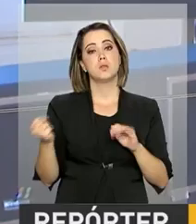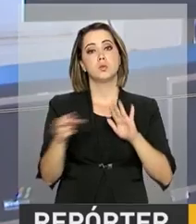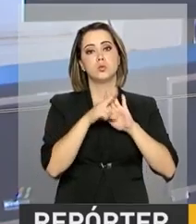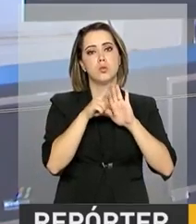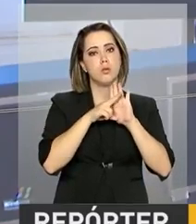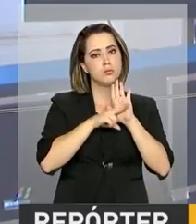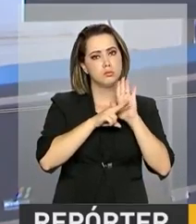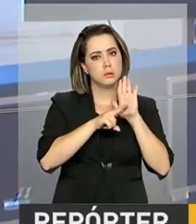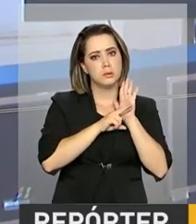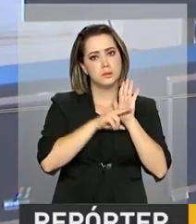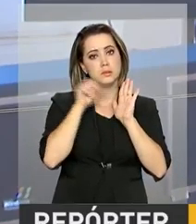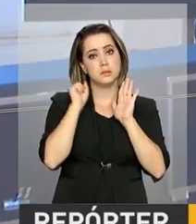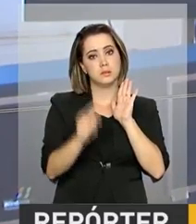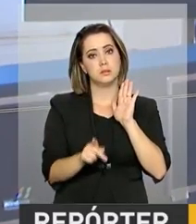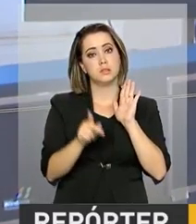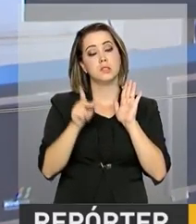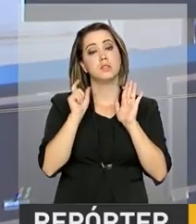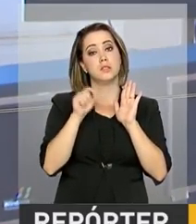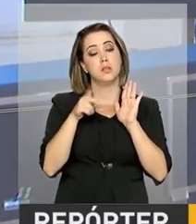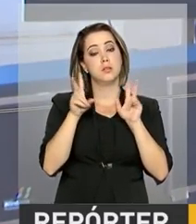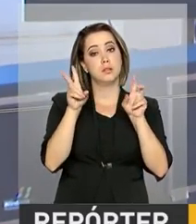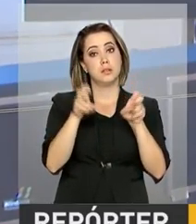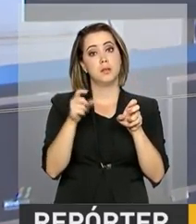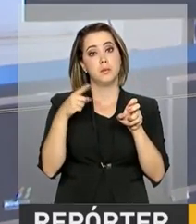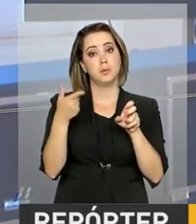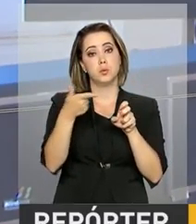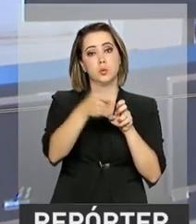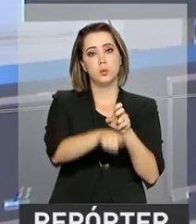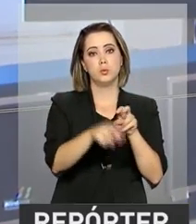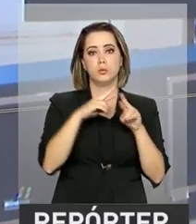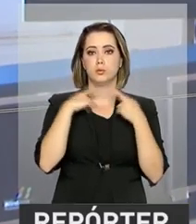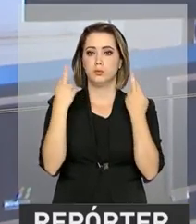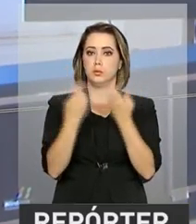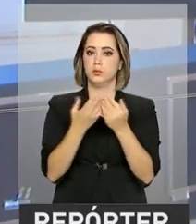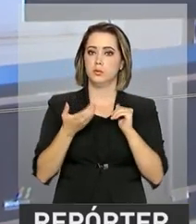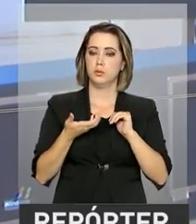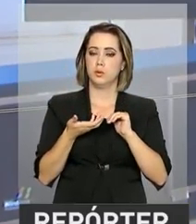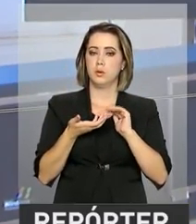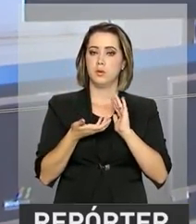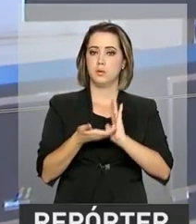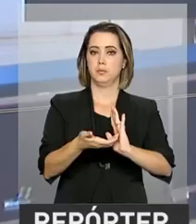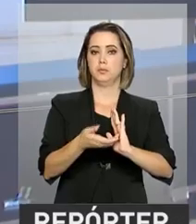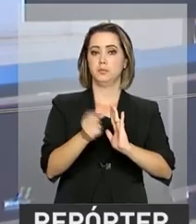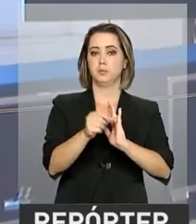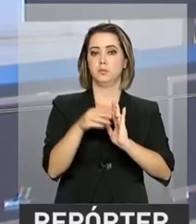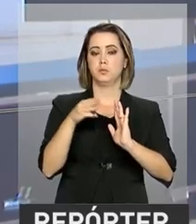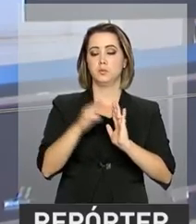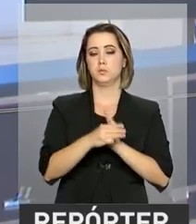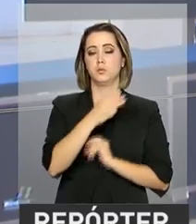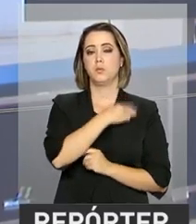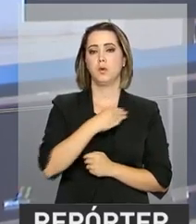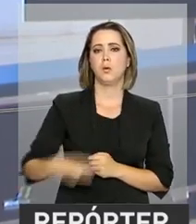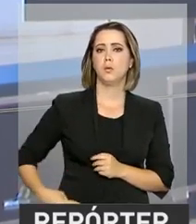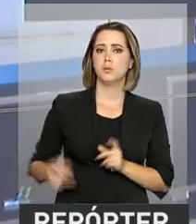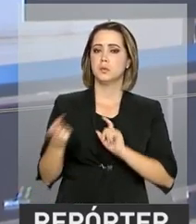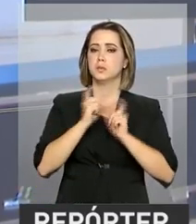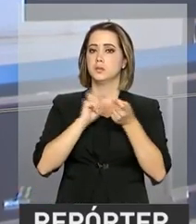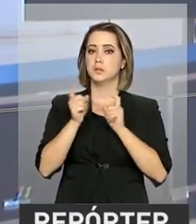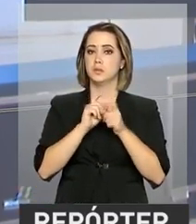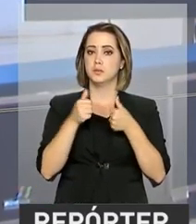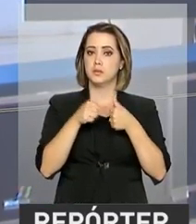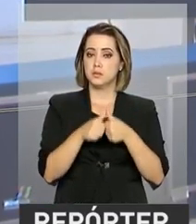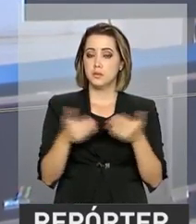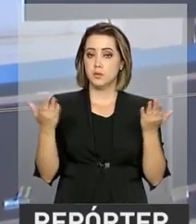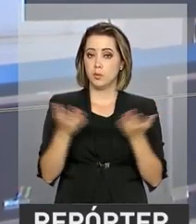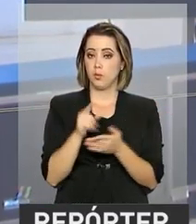da Previdência foi tema de mais um dia de reuniões na Câmara dos Deputados. O ministro da Fazenda, Henrique Meirelles, esteve hoje na casa